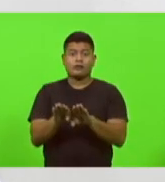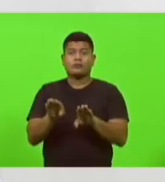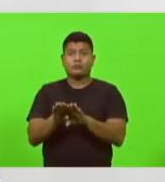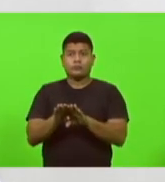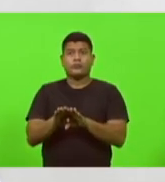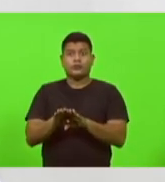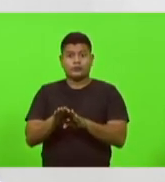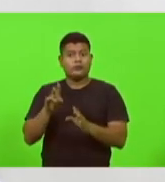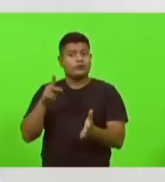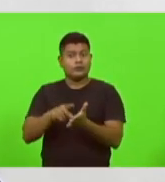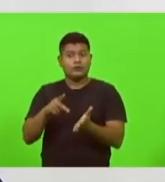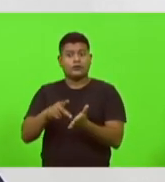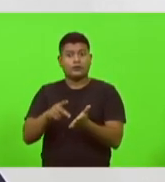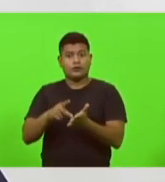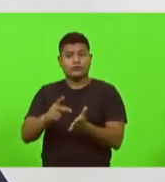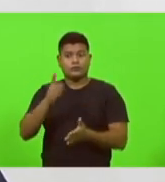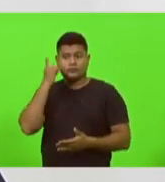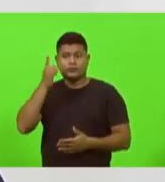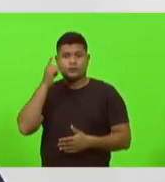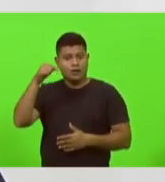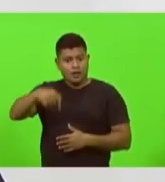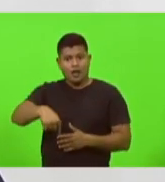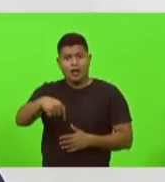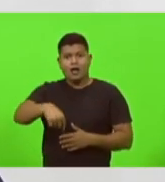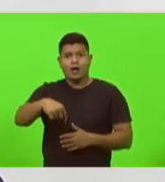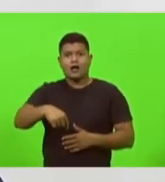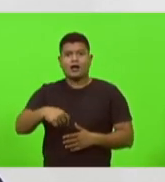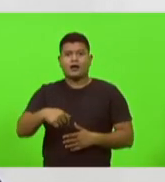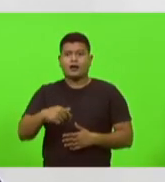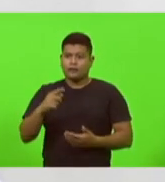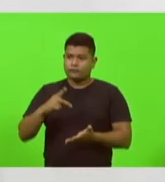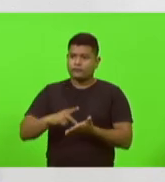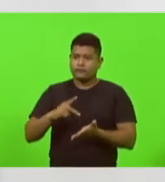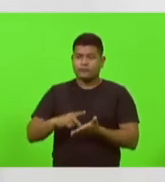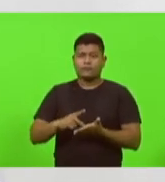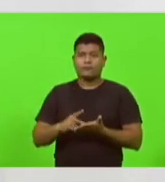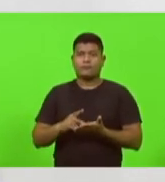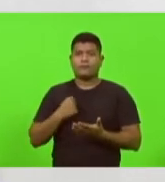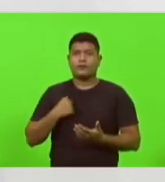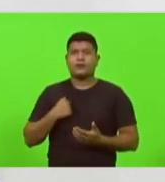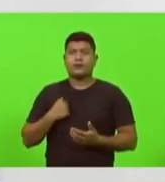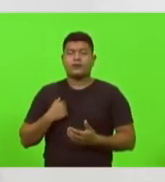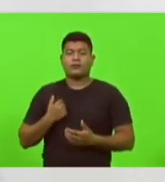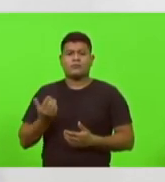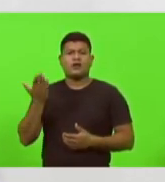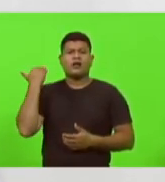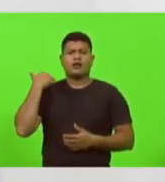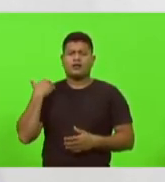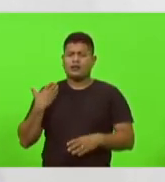verdade. Tanto é que ele, quando eu cheguei aqui na Assembleia,